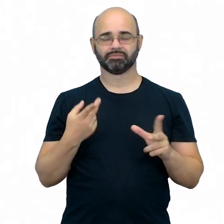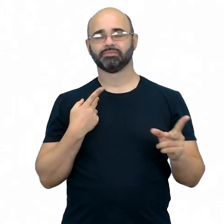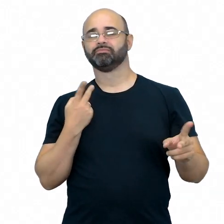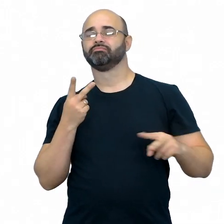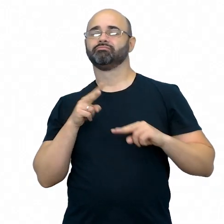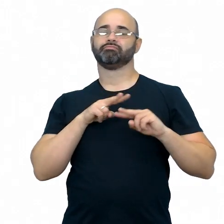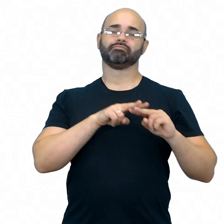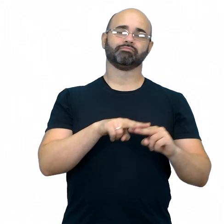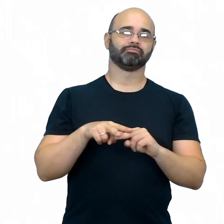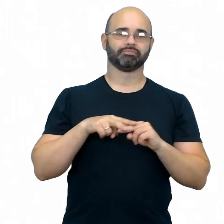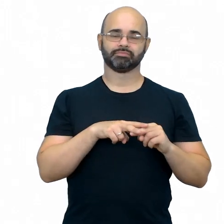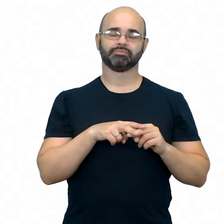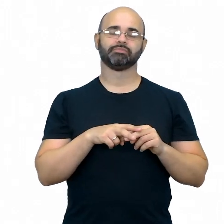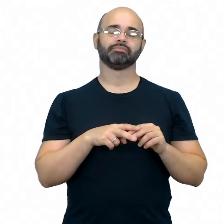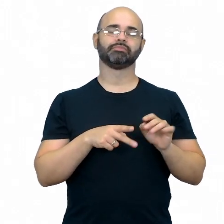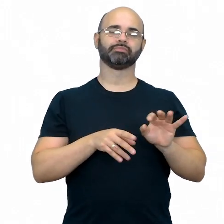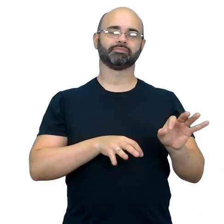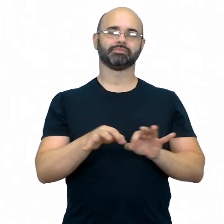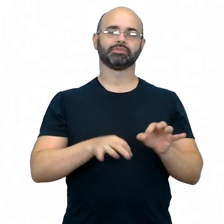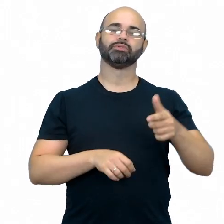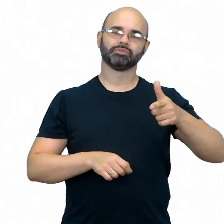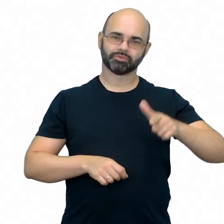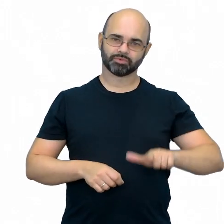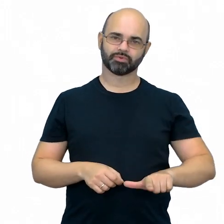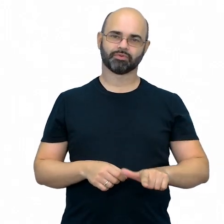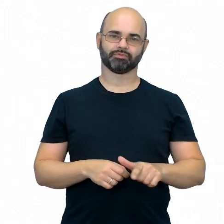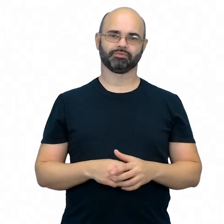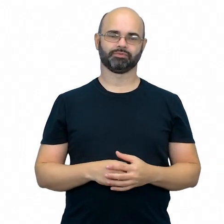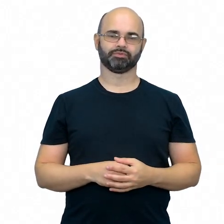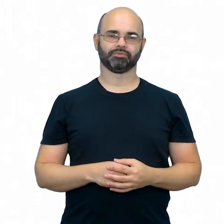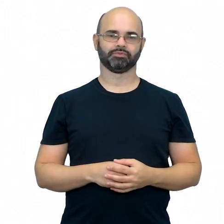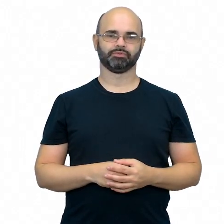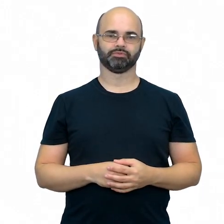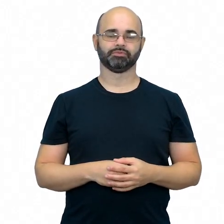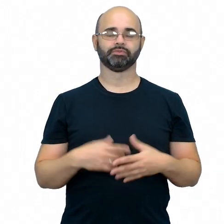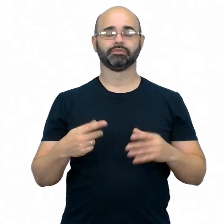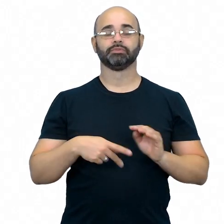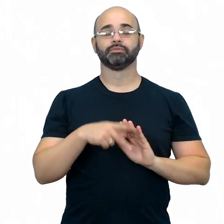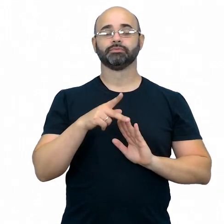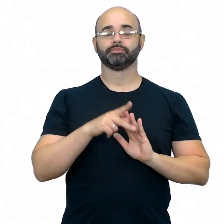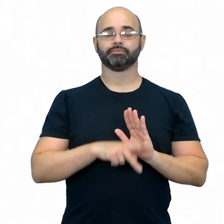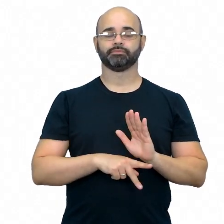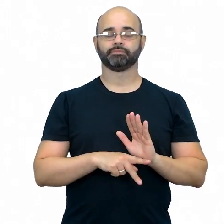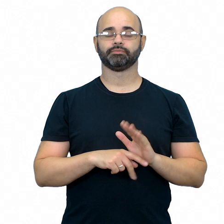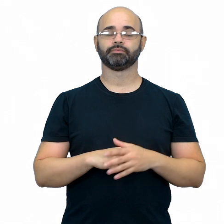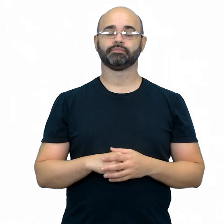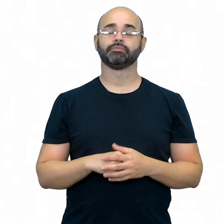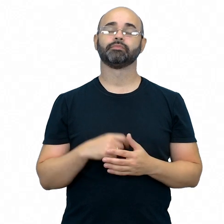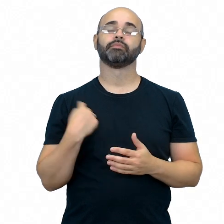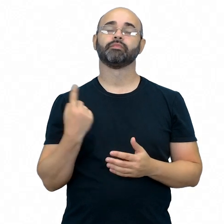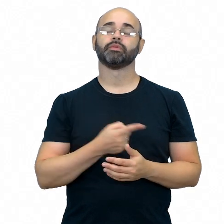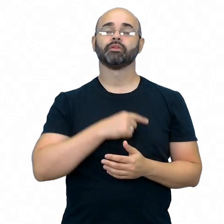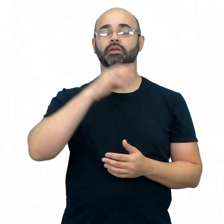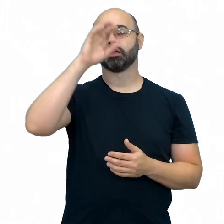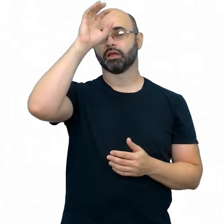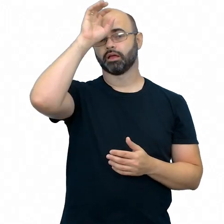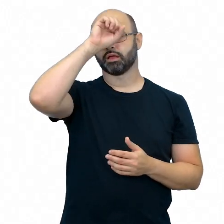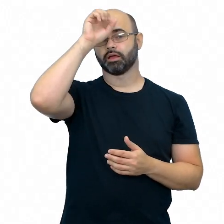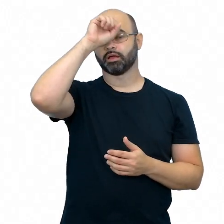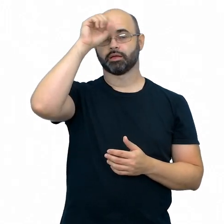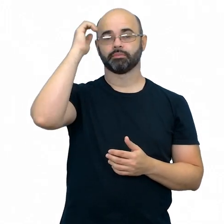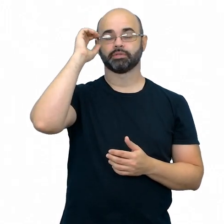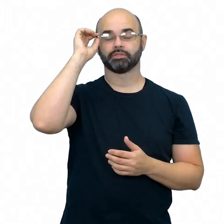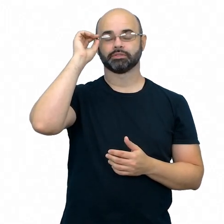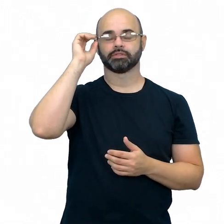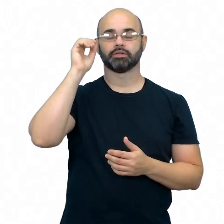planejamento. Então, pensando aqui em aprendizagem baseada em projetos, nós temos uma aprendizagem que é necessário